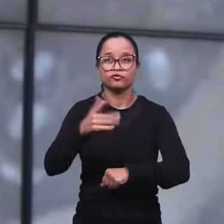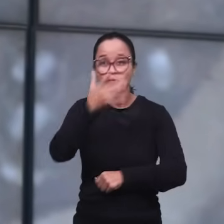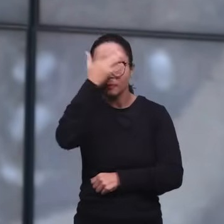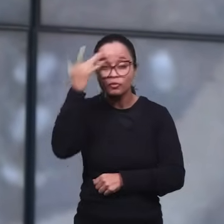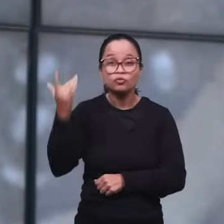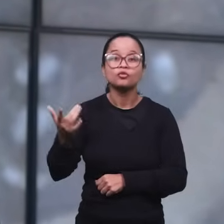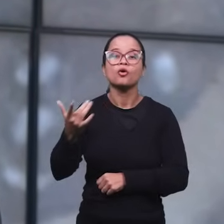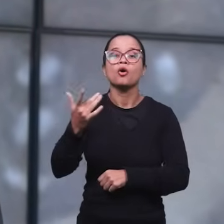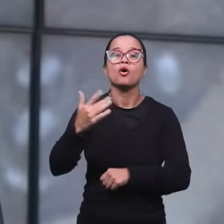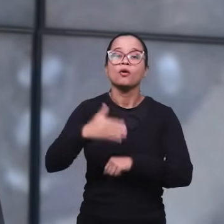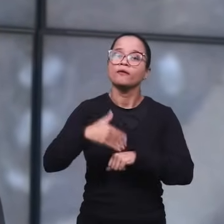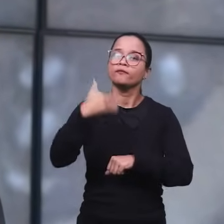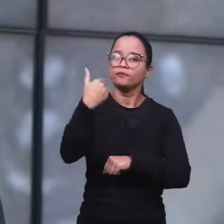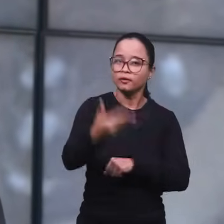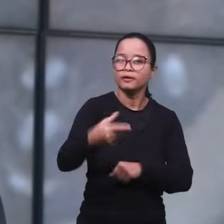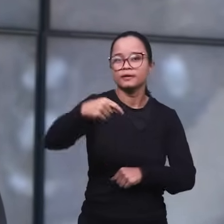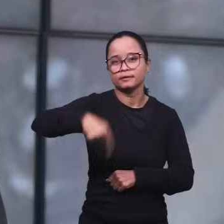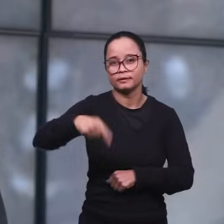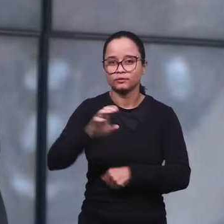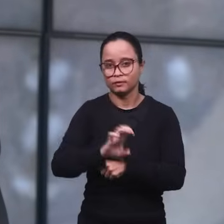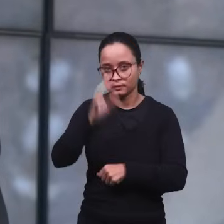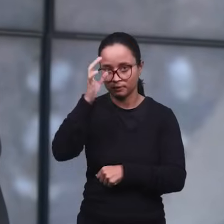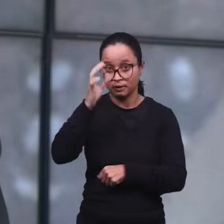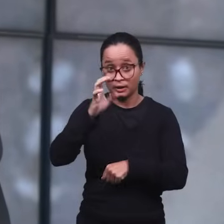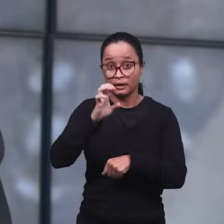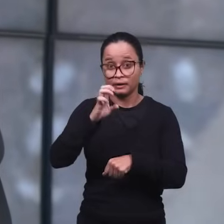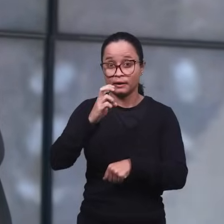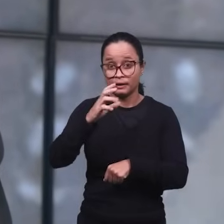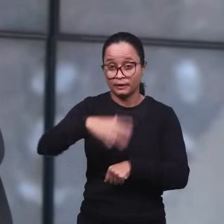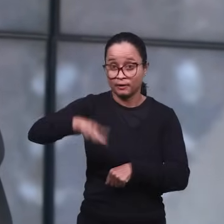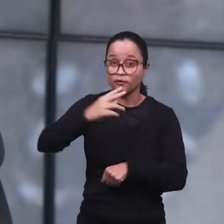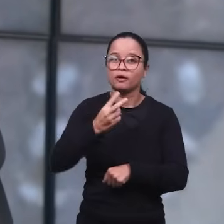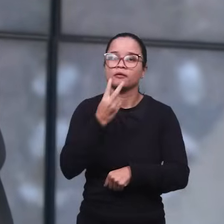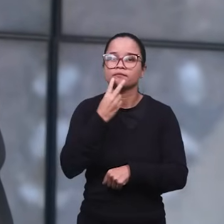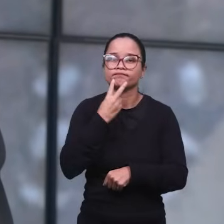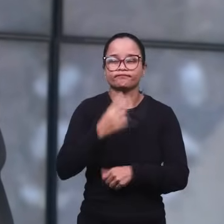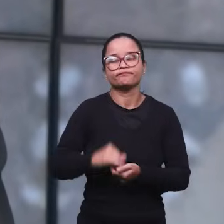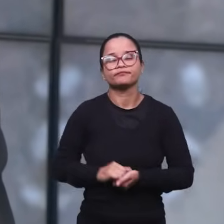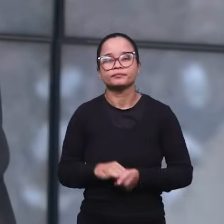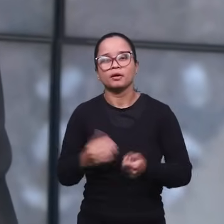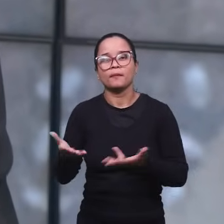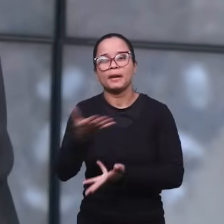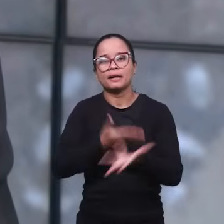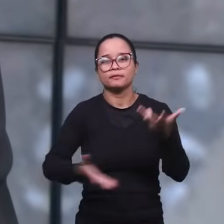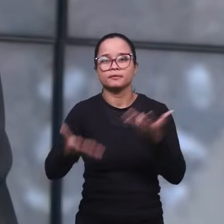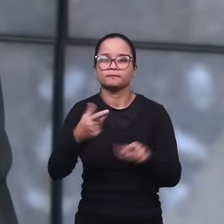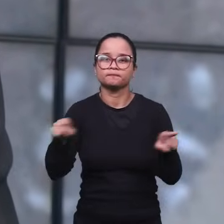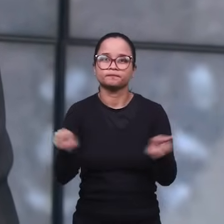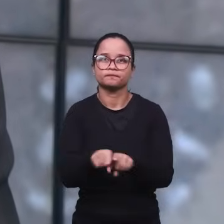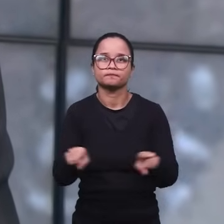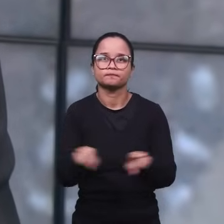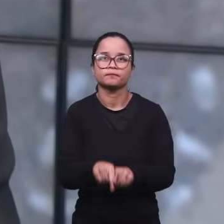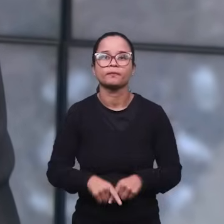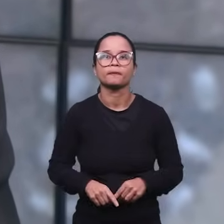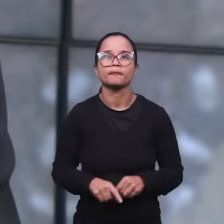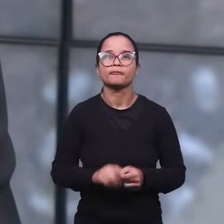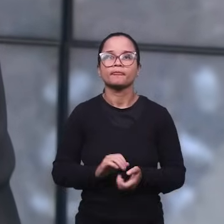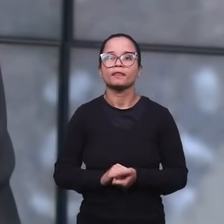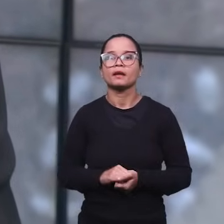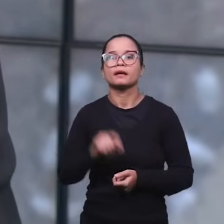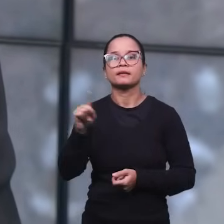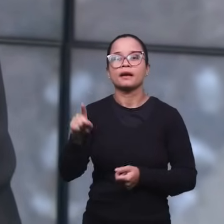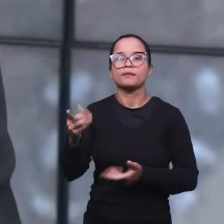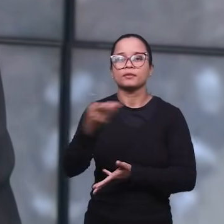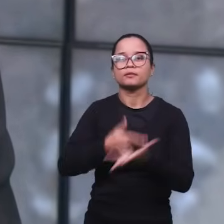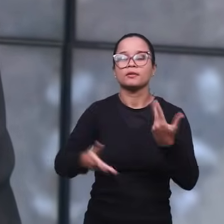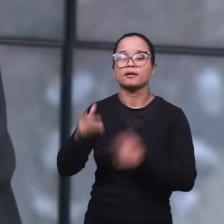Grande Vitória. E olha só, a participação que nós temos, ou as participações que nós temos, elas vêm do Rio Grande